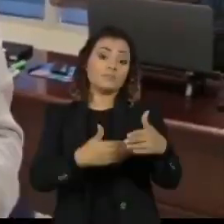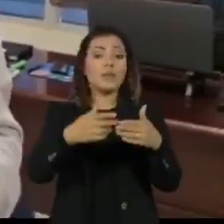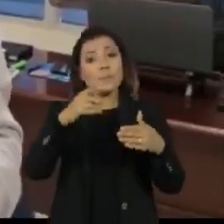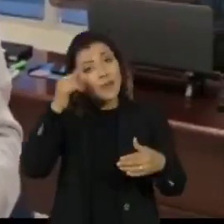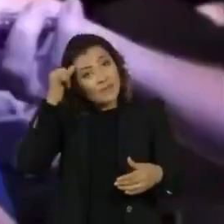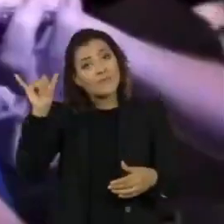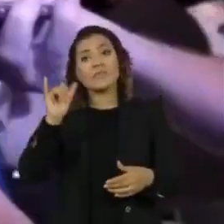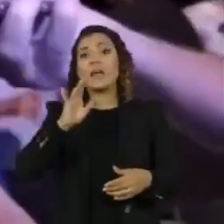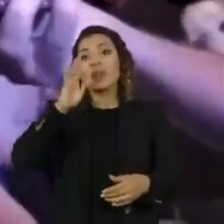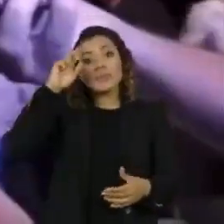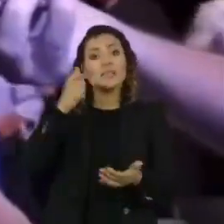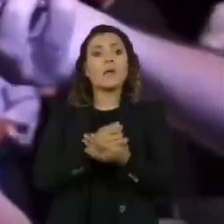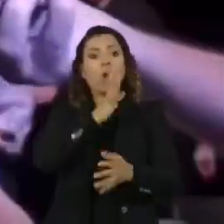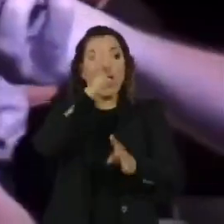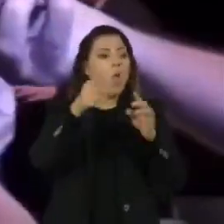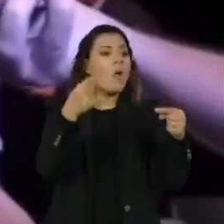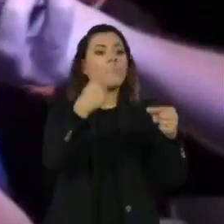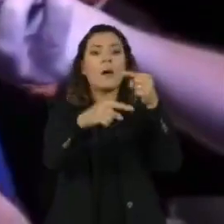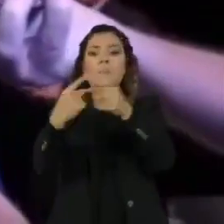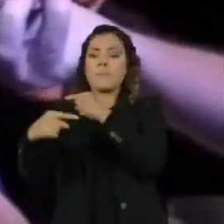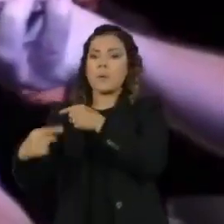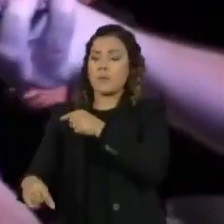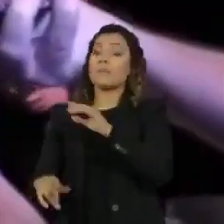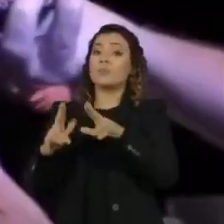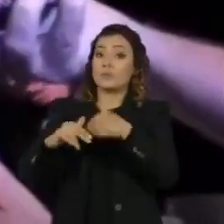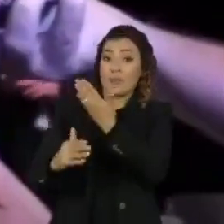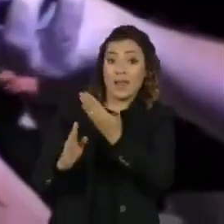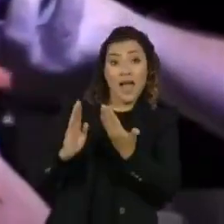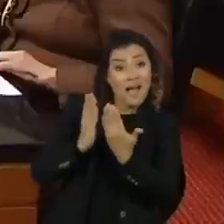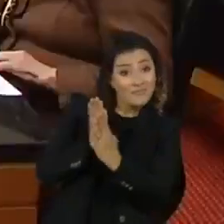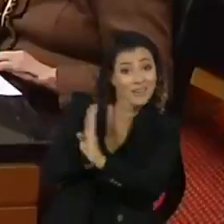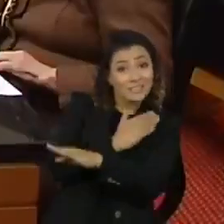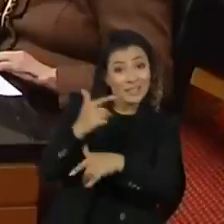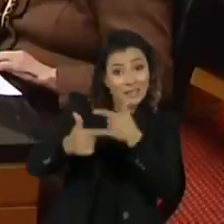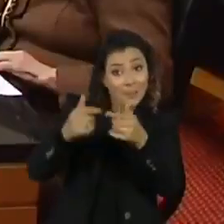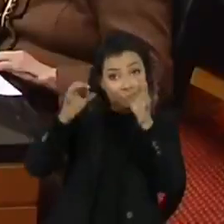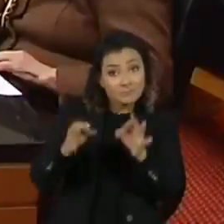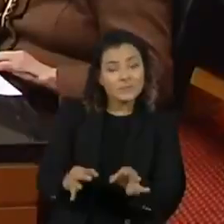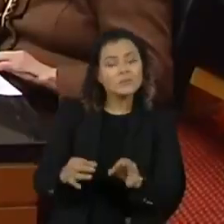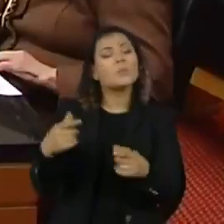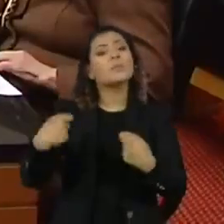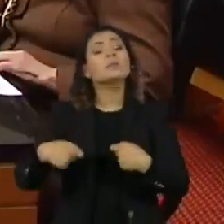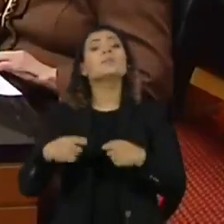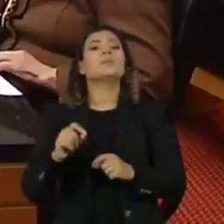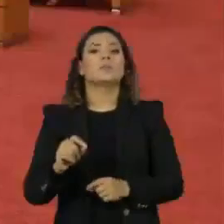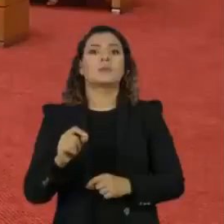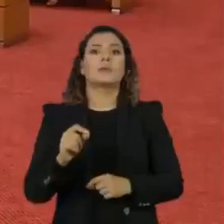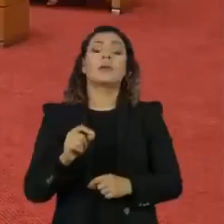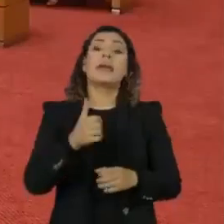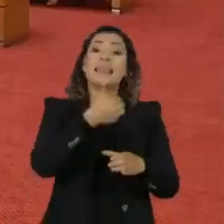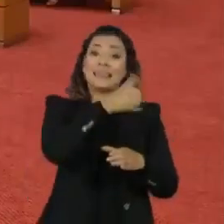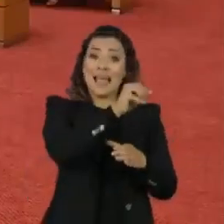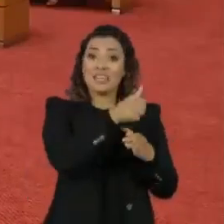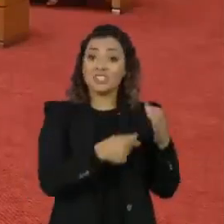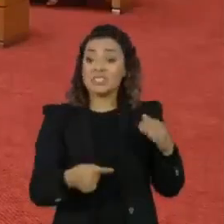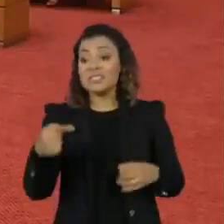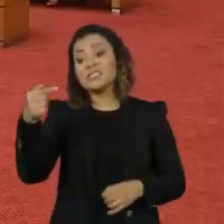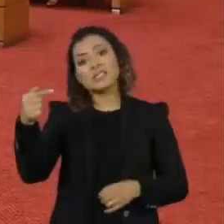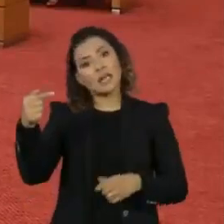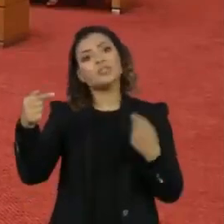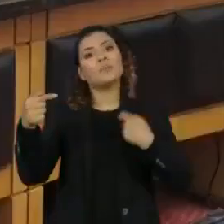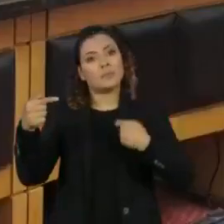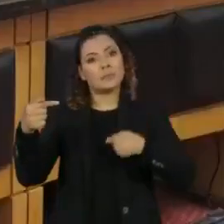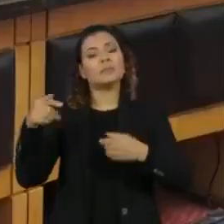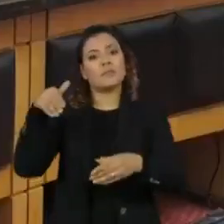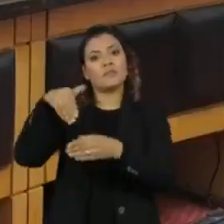decisões conflitantes. Para que Moisés seja definitivamente afastado do cargo, é preciso que pelo menos 7 dos 10 membros da comissão